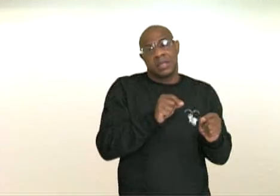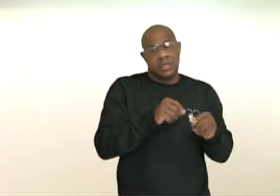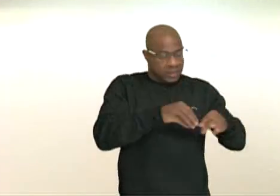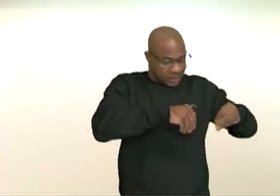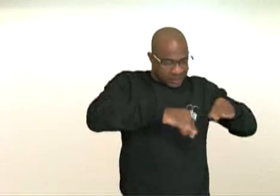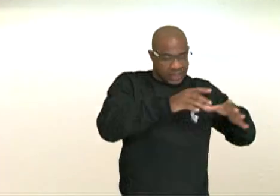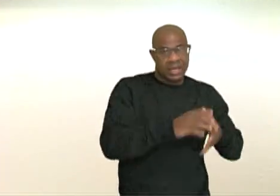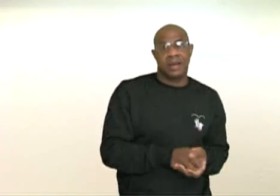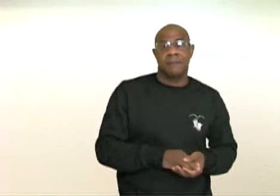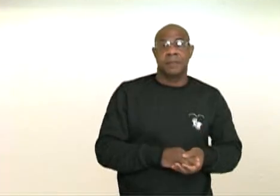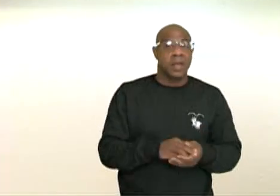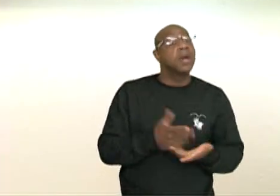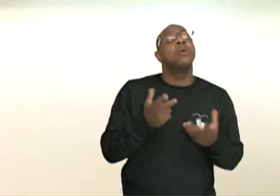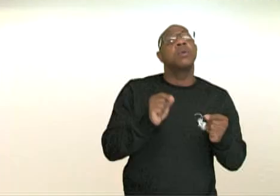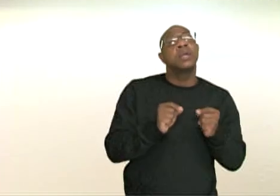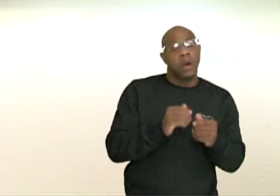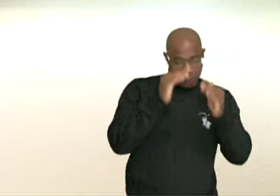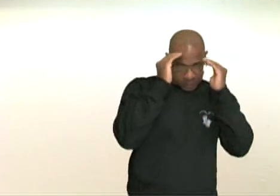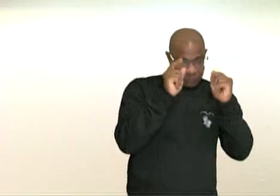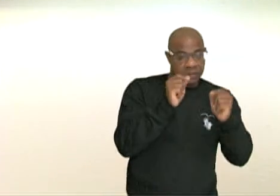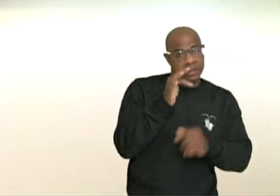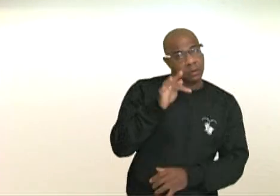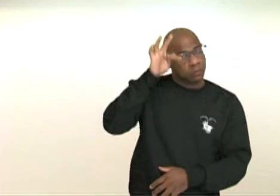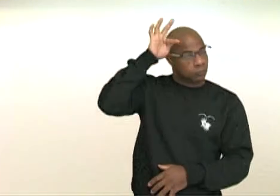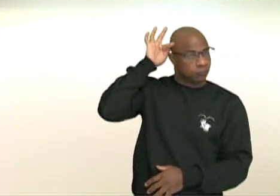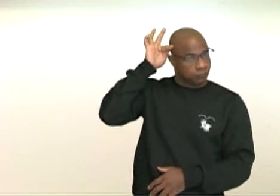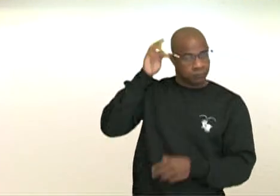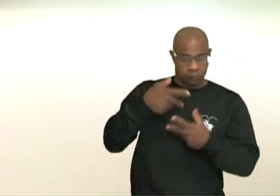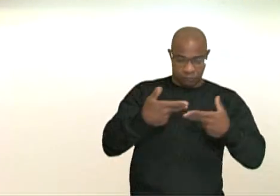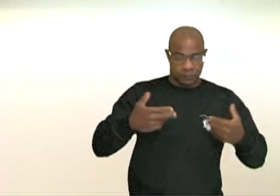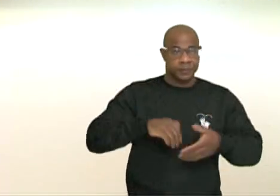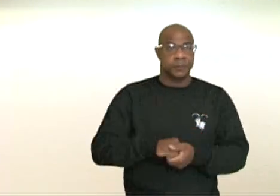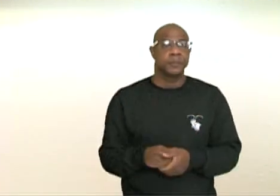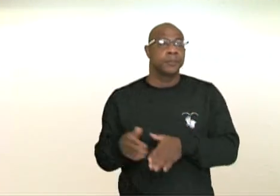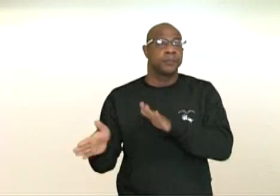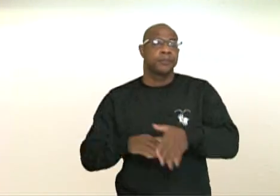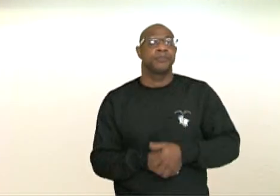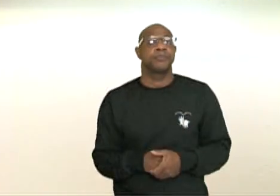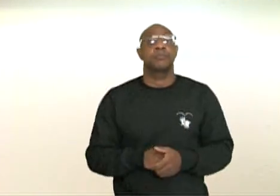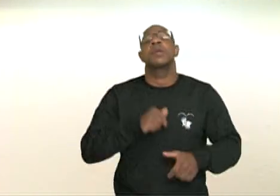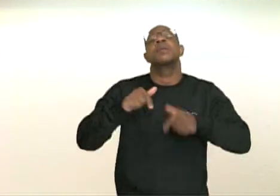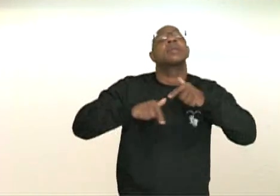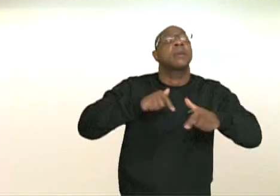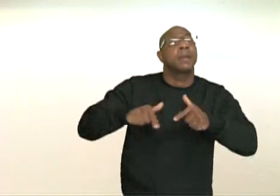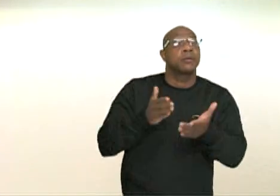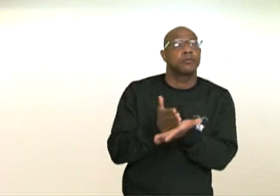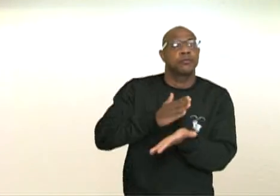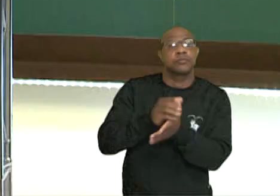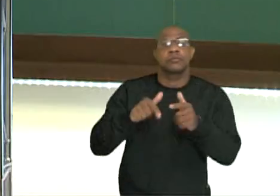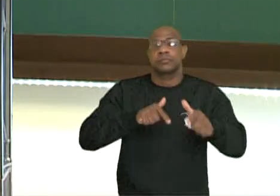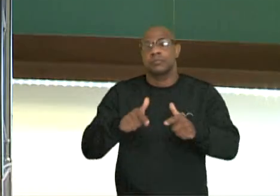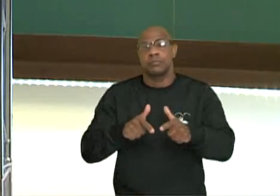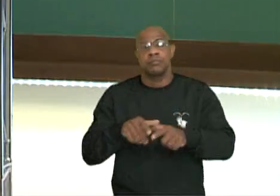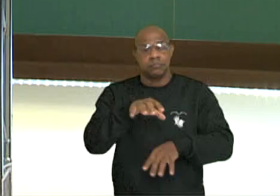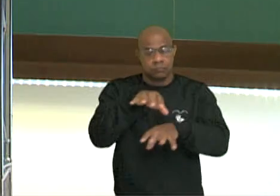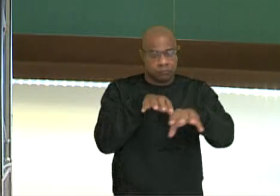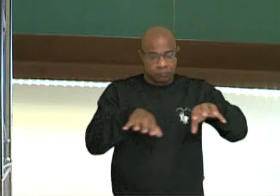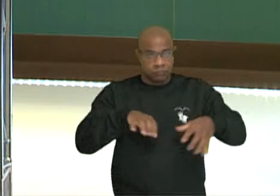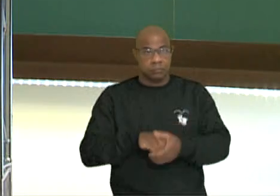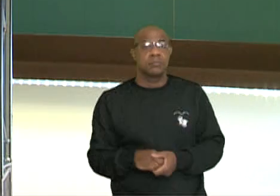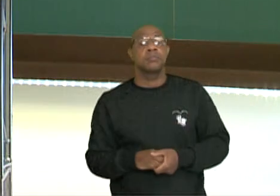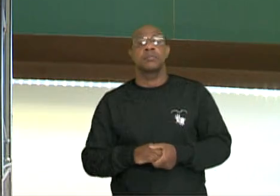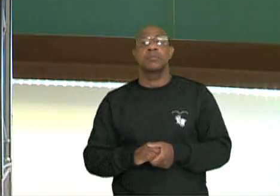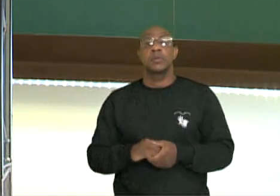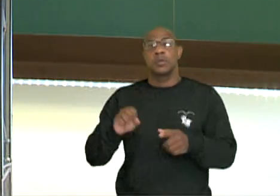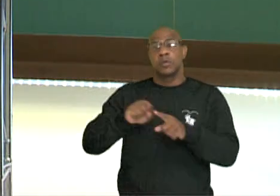Então, as relações sociais vão se transformando. Divisão do trabalho. Ao longo do tempo, os seres humanos